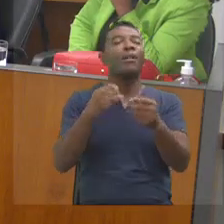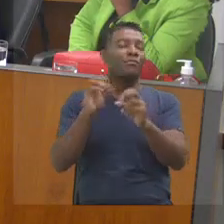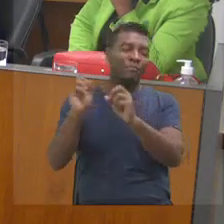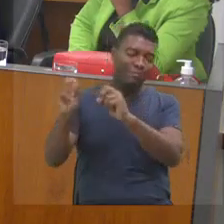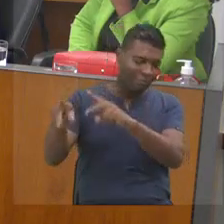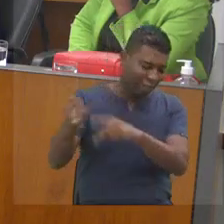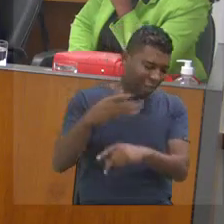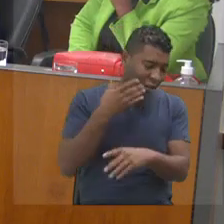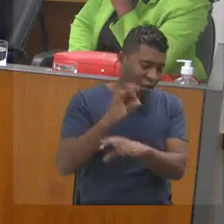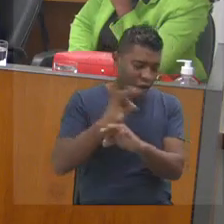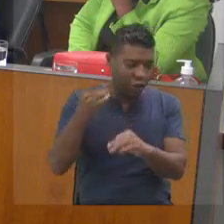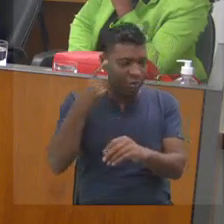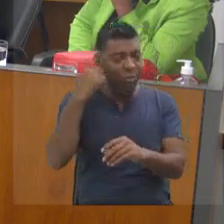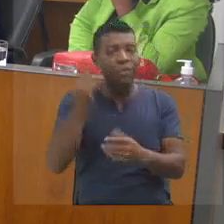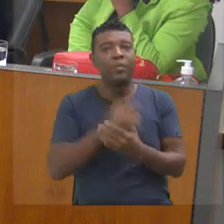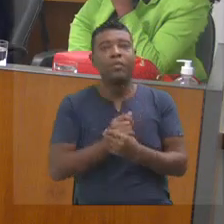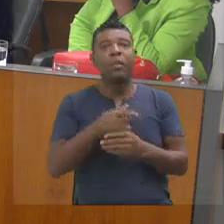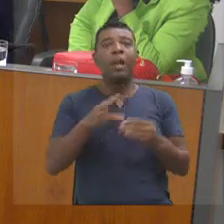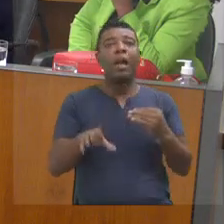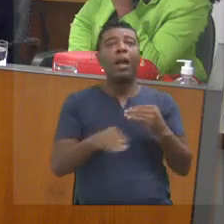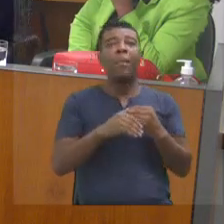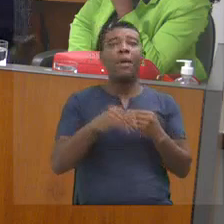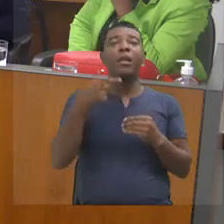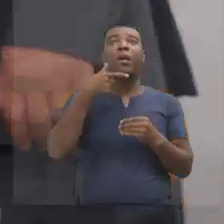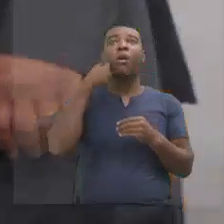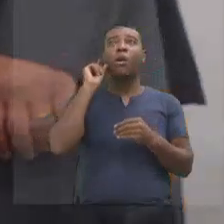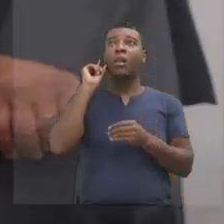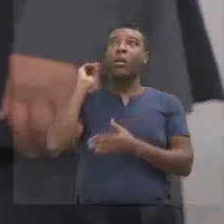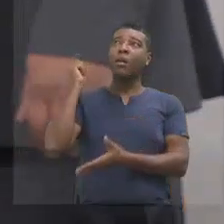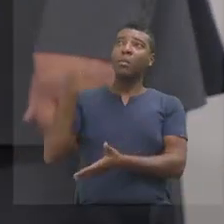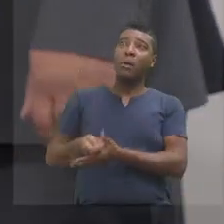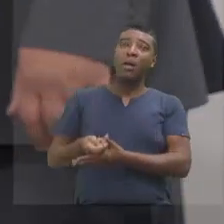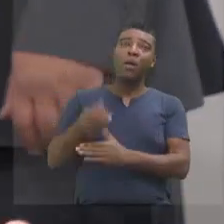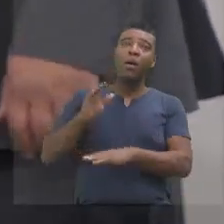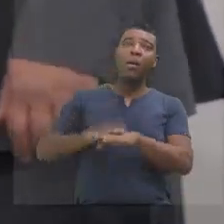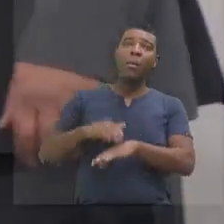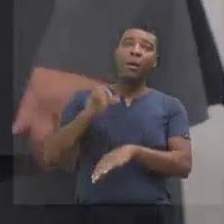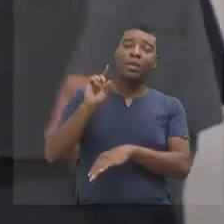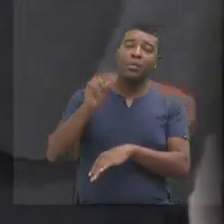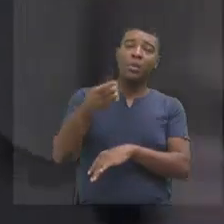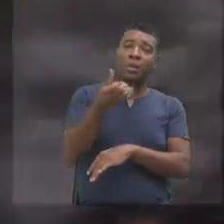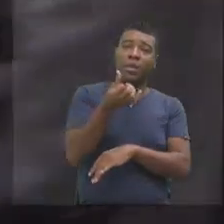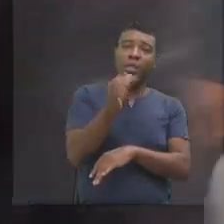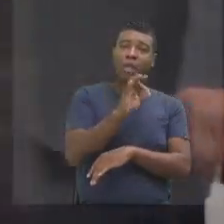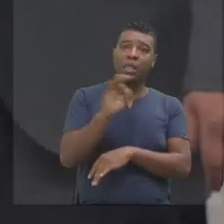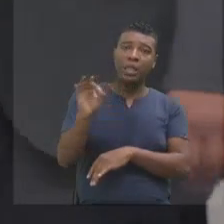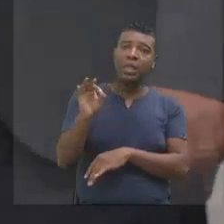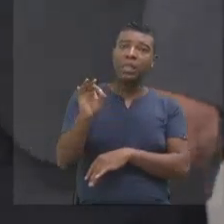de emenda Estadual foram pagas ontem mais de 1.600 emendas antigas